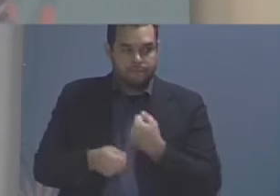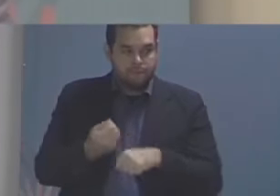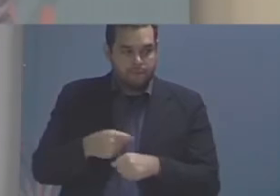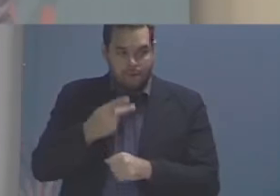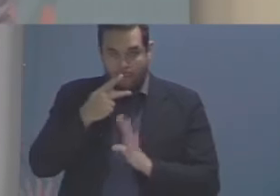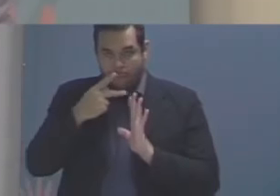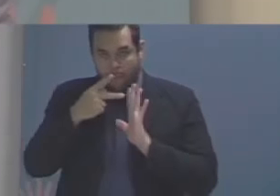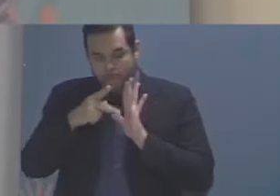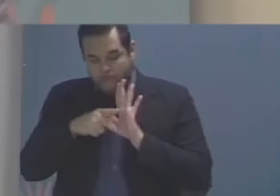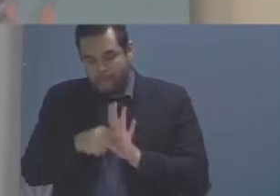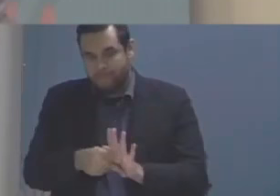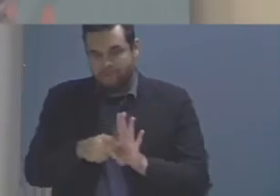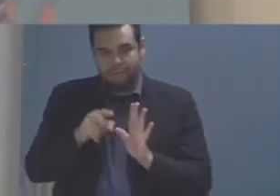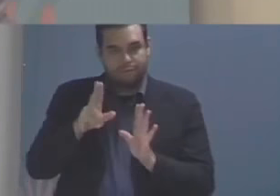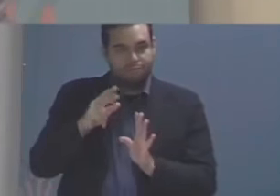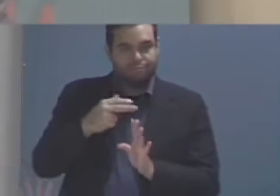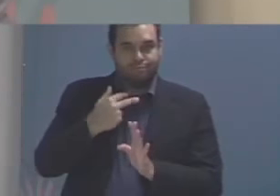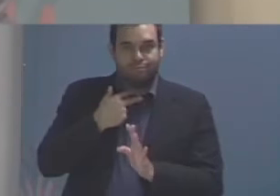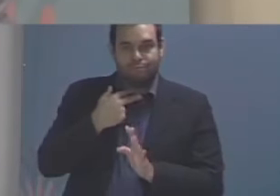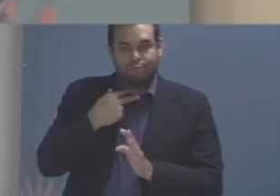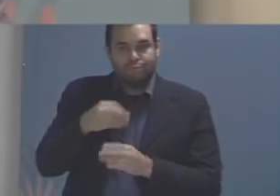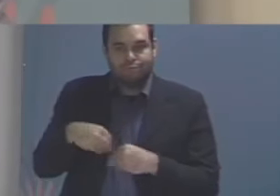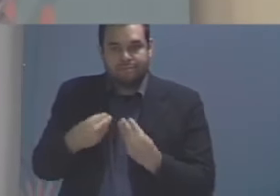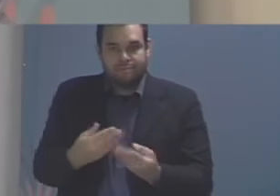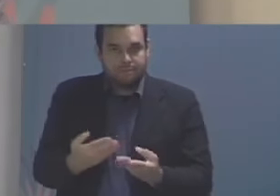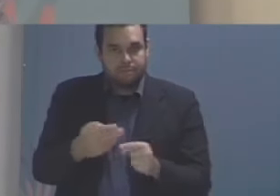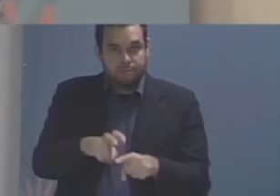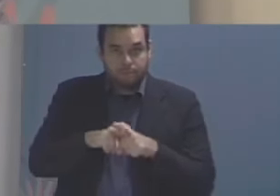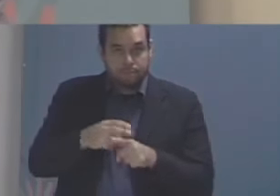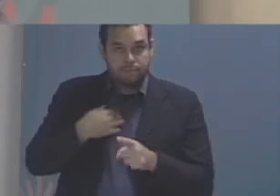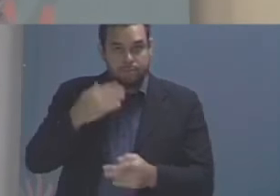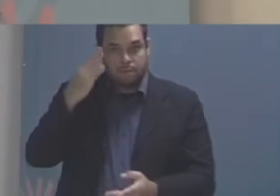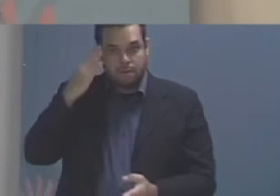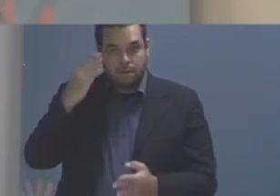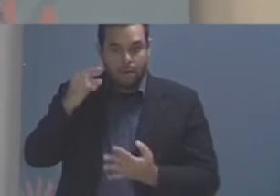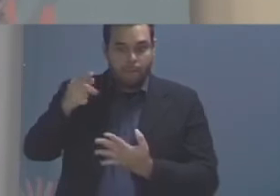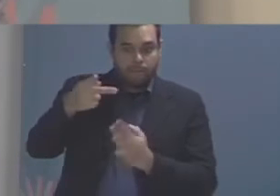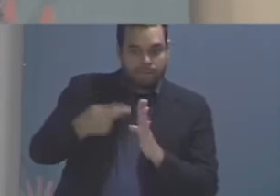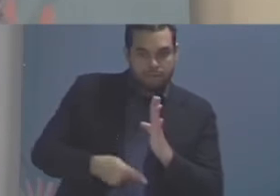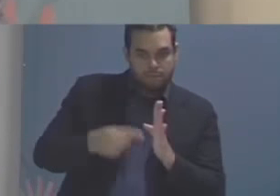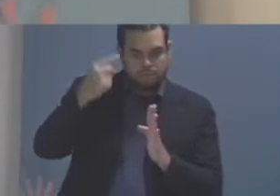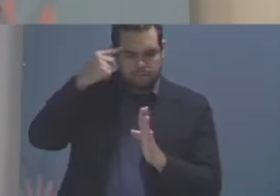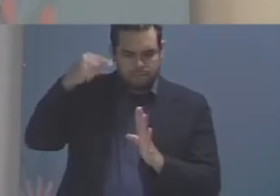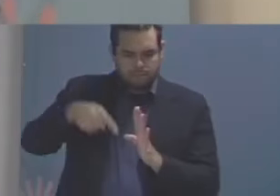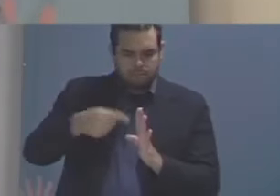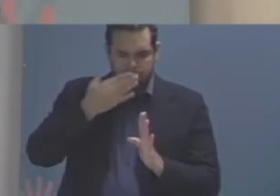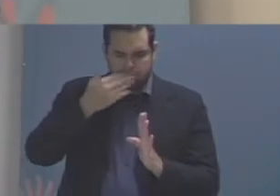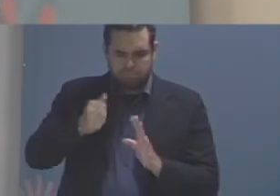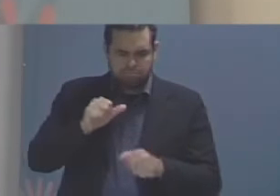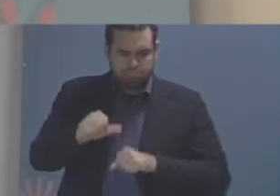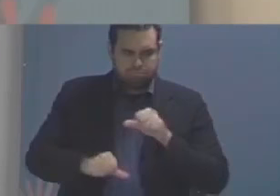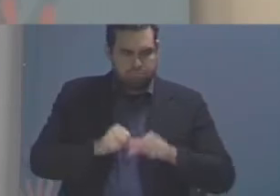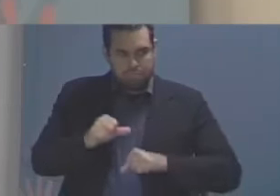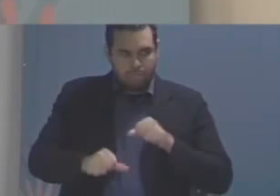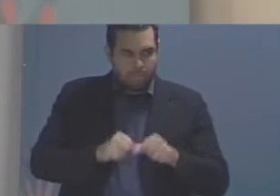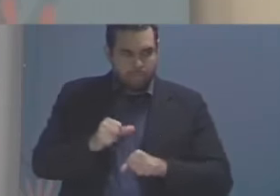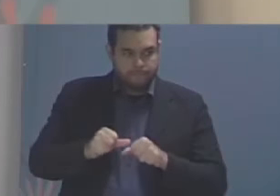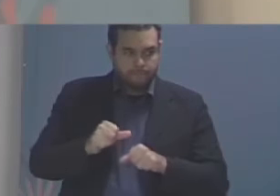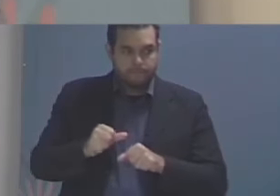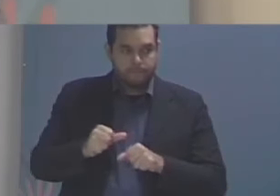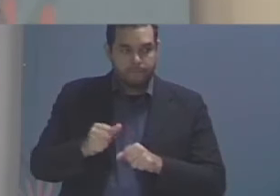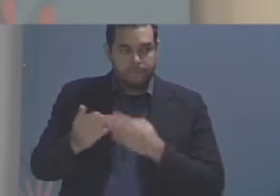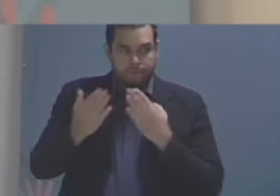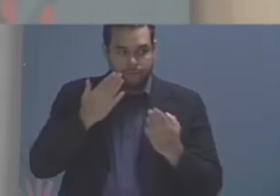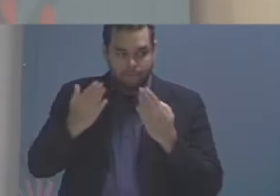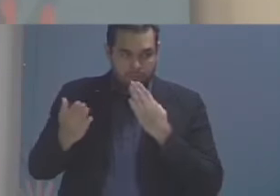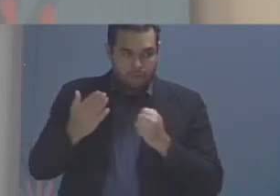algo que a gente não tem grana para comprar e entregar para vocês. Então, a gente precisa pegar esse projeto e aperfeiçoar da mesma forma que nós fizemos no Rio de Janeiro com a inclusão do psicólogo